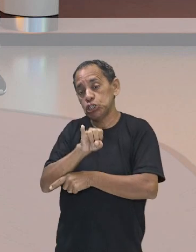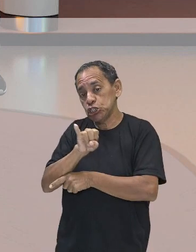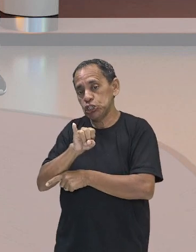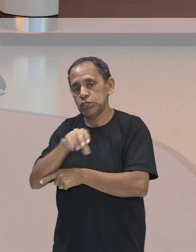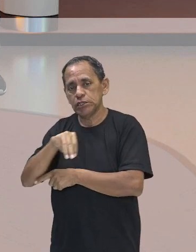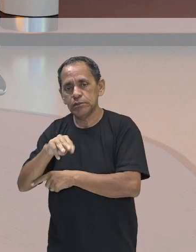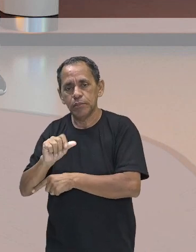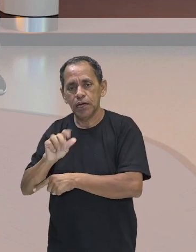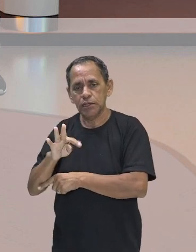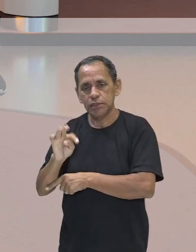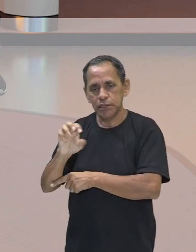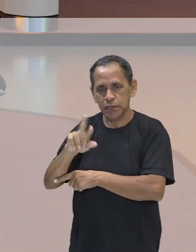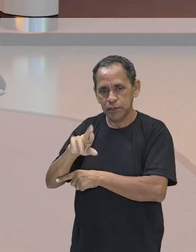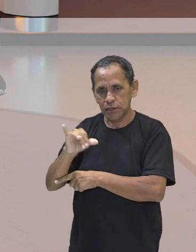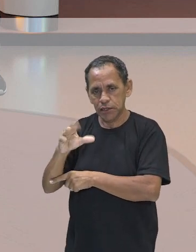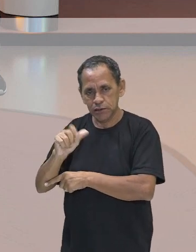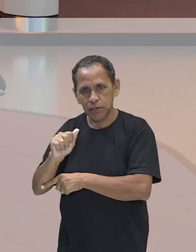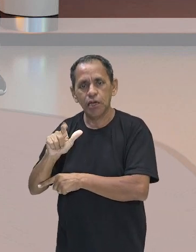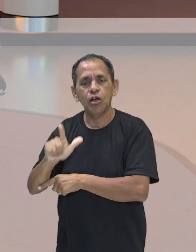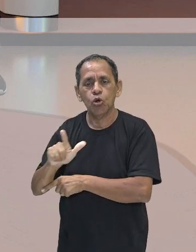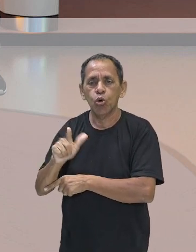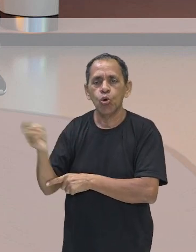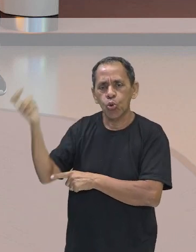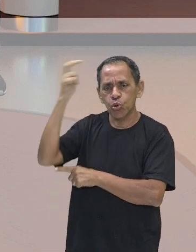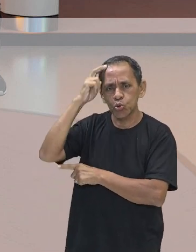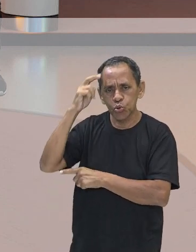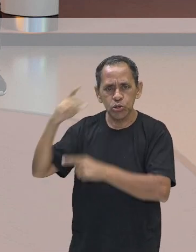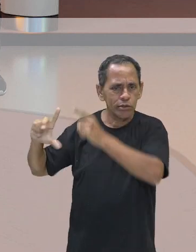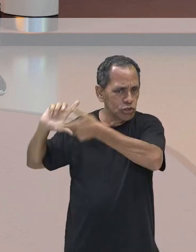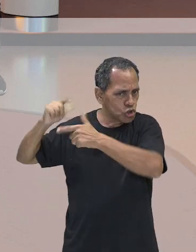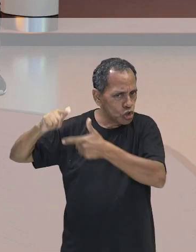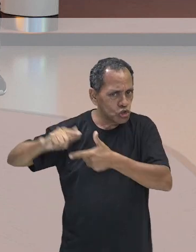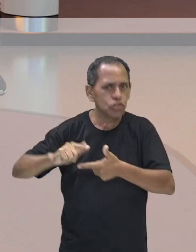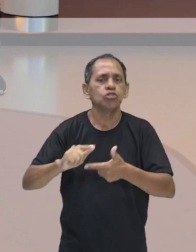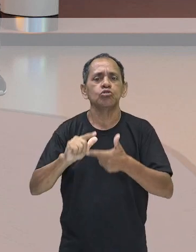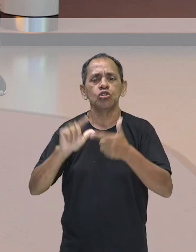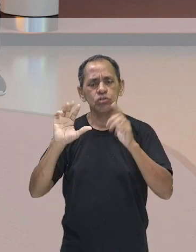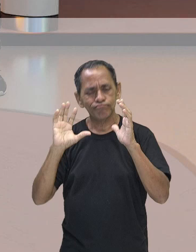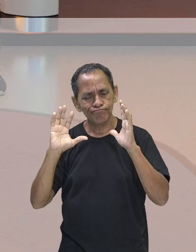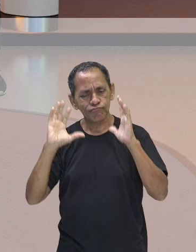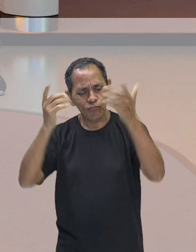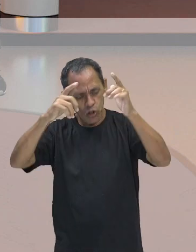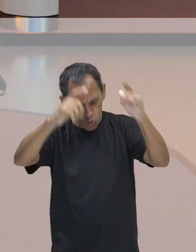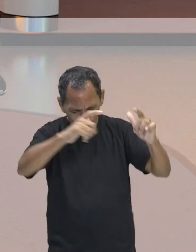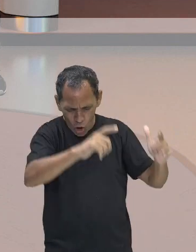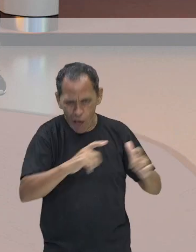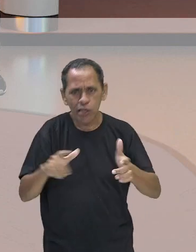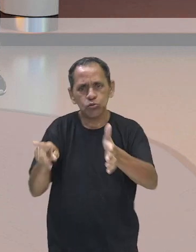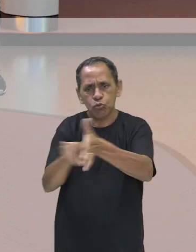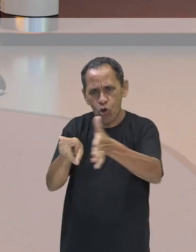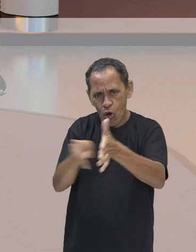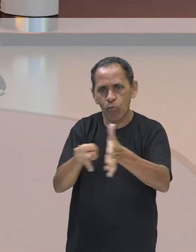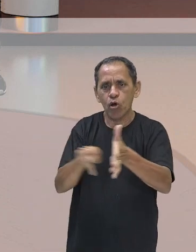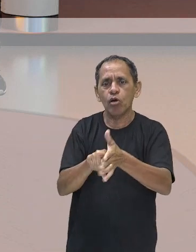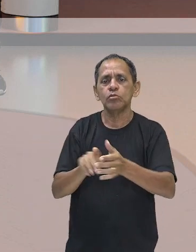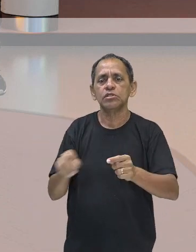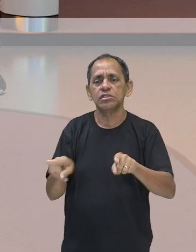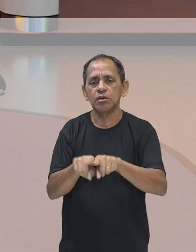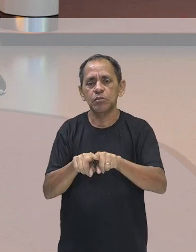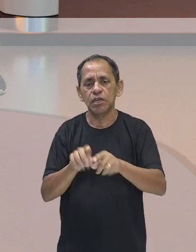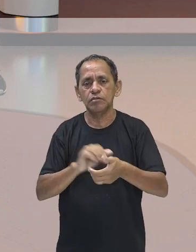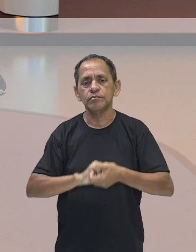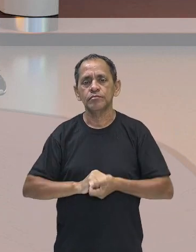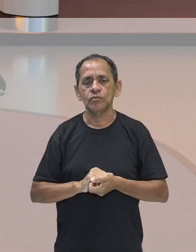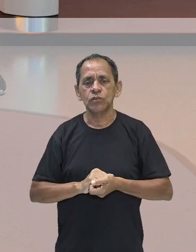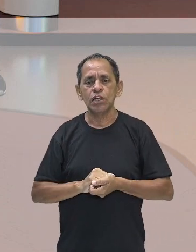Os costumes, as tradições, o folclore. Você sabe que existe, sabe que é importante, mas você não pode palpar